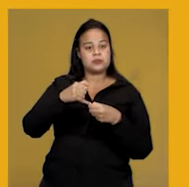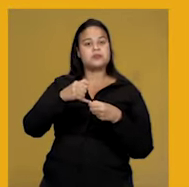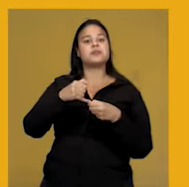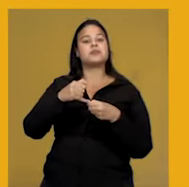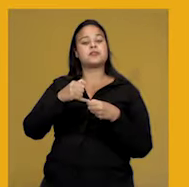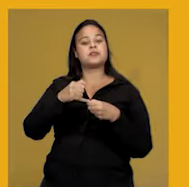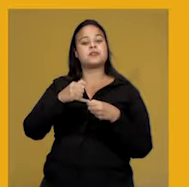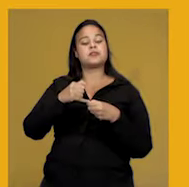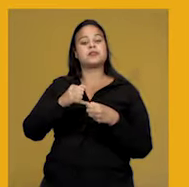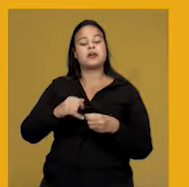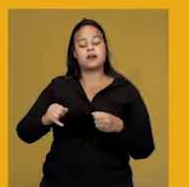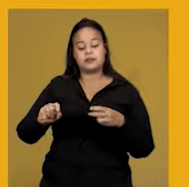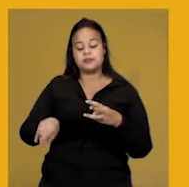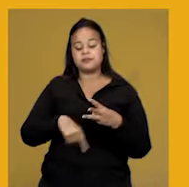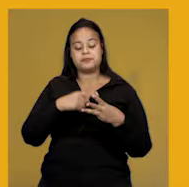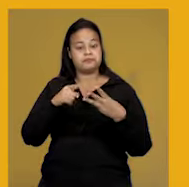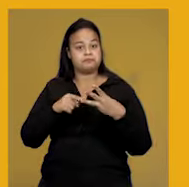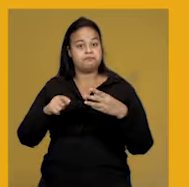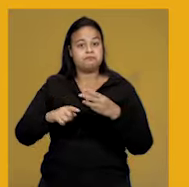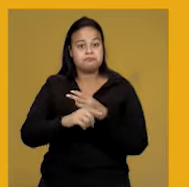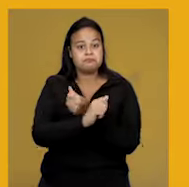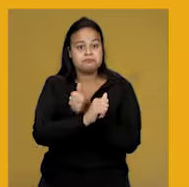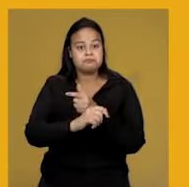ligações covalentes.